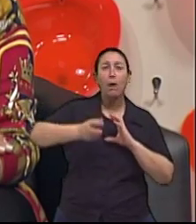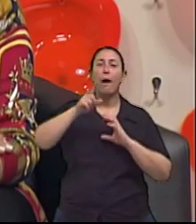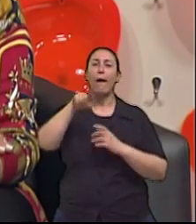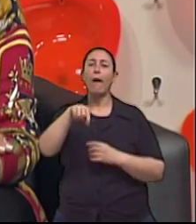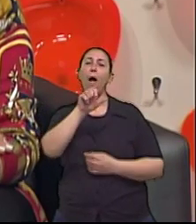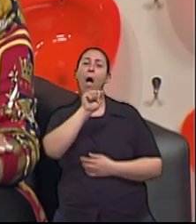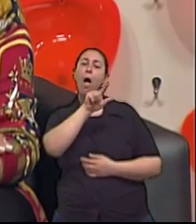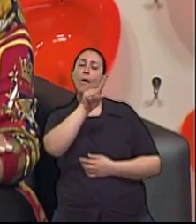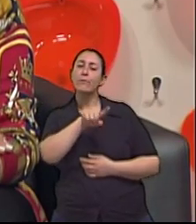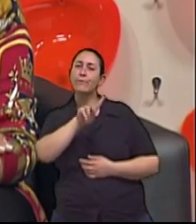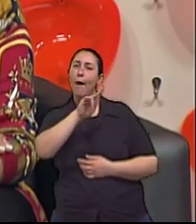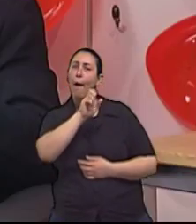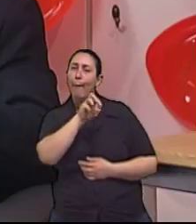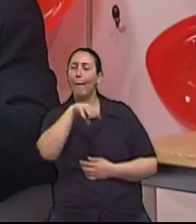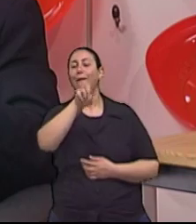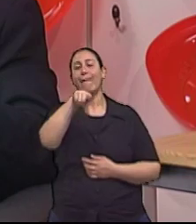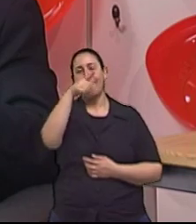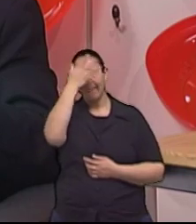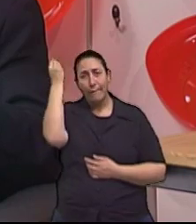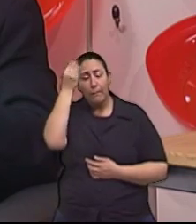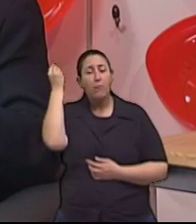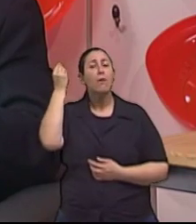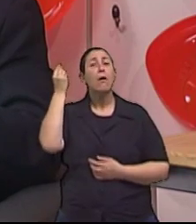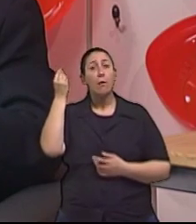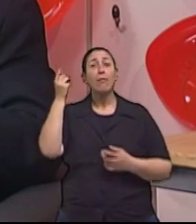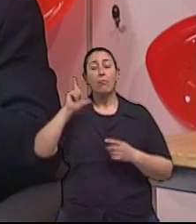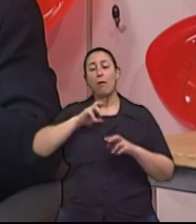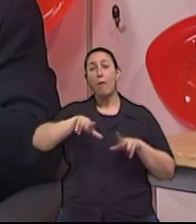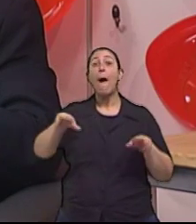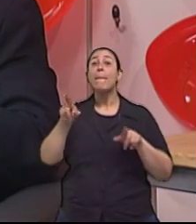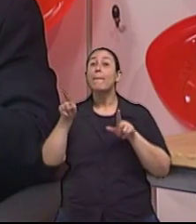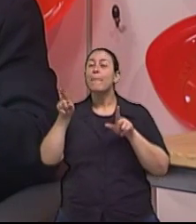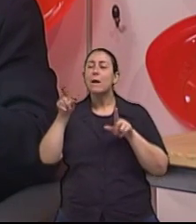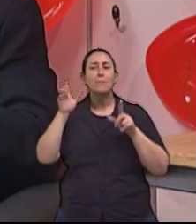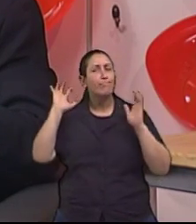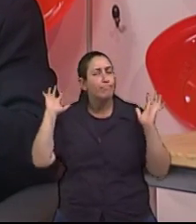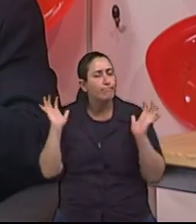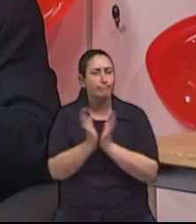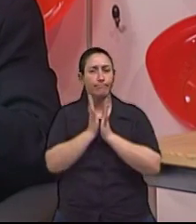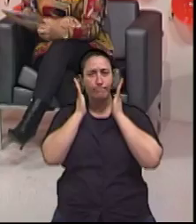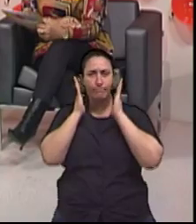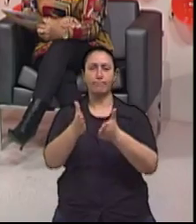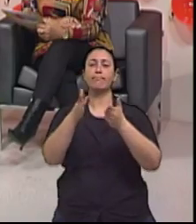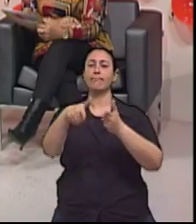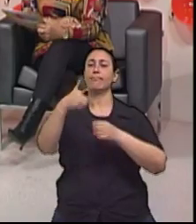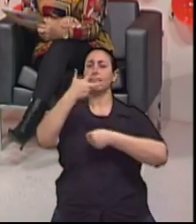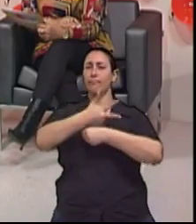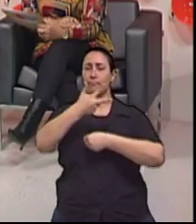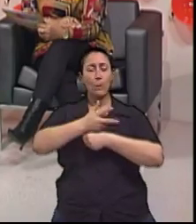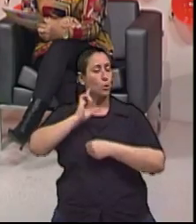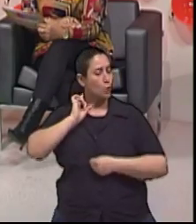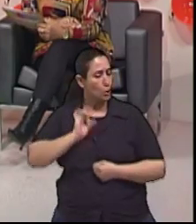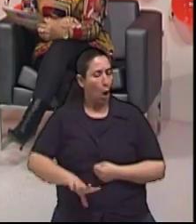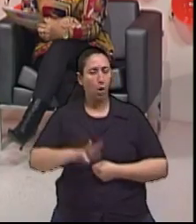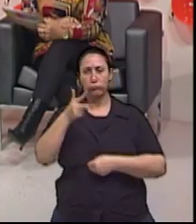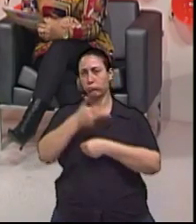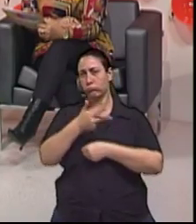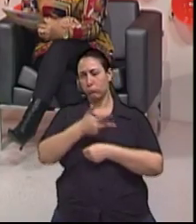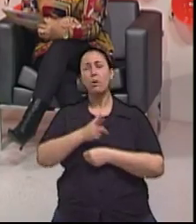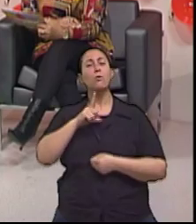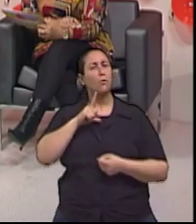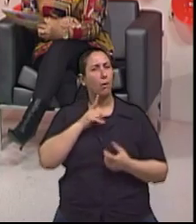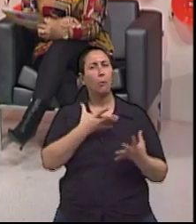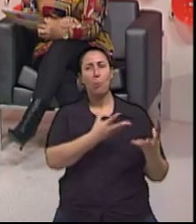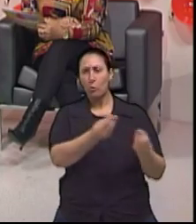antes do idoso. Claro que é muito mais comum, né, no idoso. Mas daí não idosos? Sim, sim. Não idosos pode. Sim, eu tenho pacientes